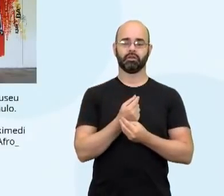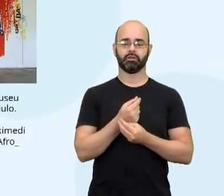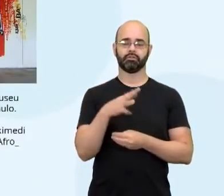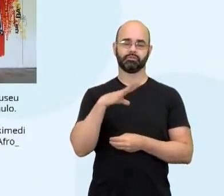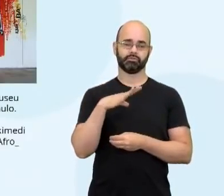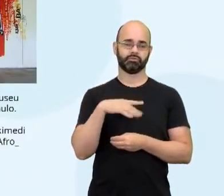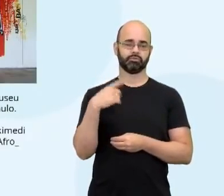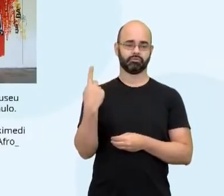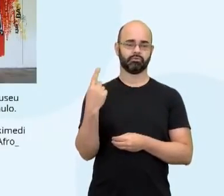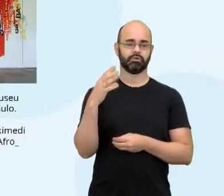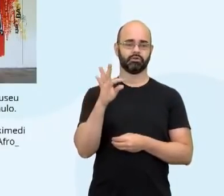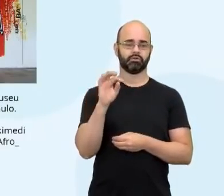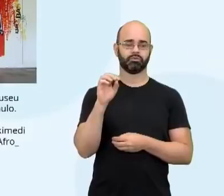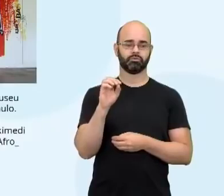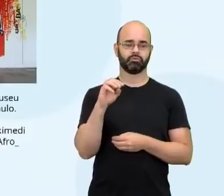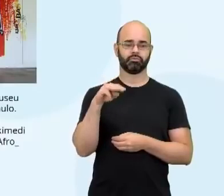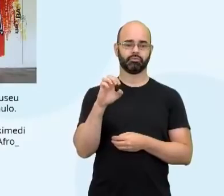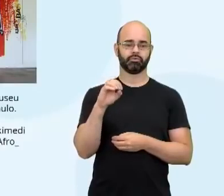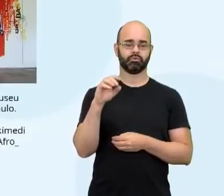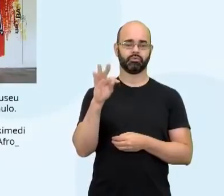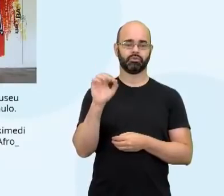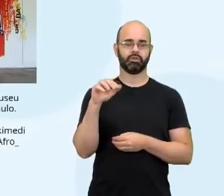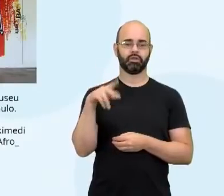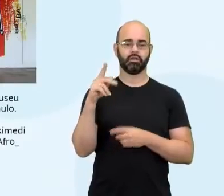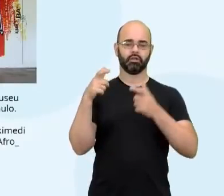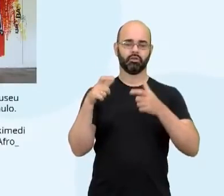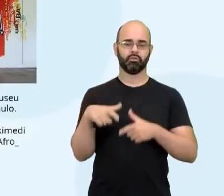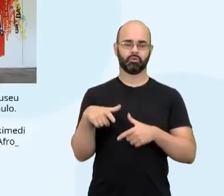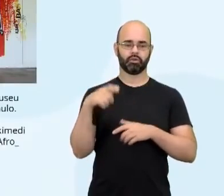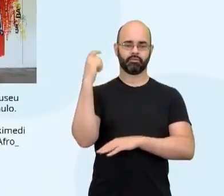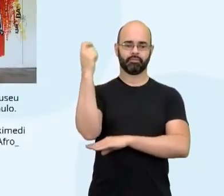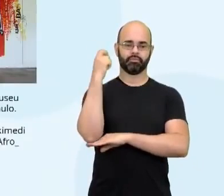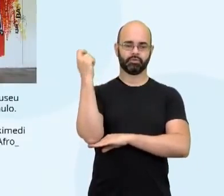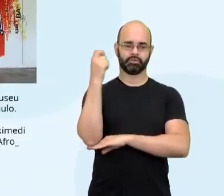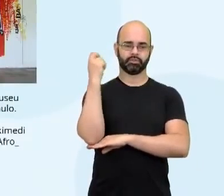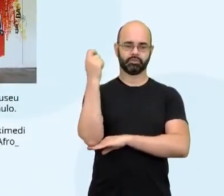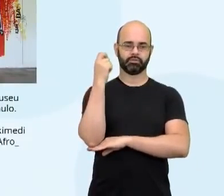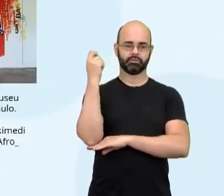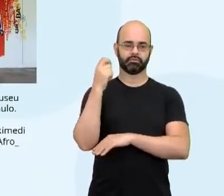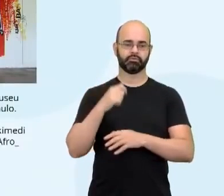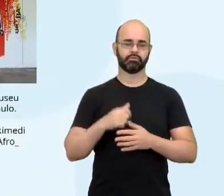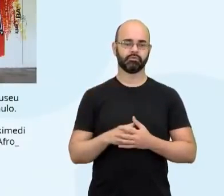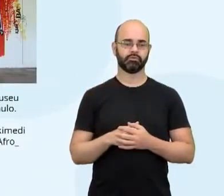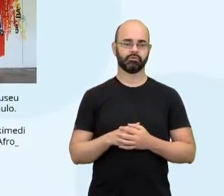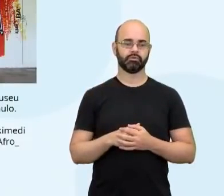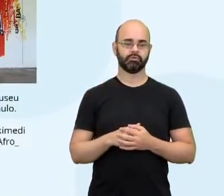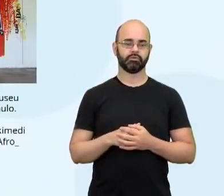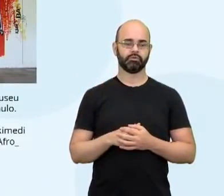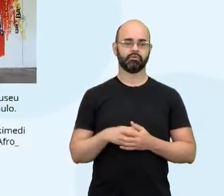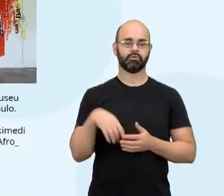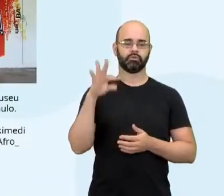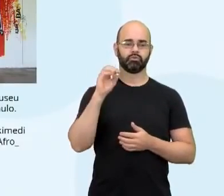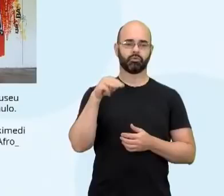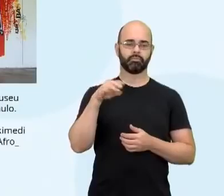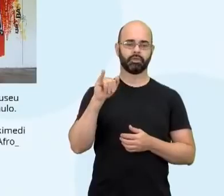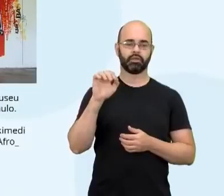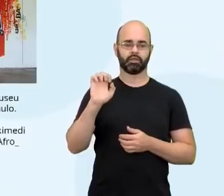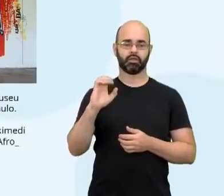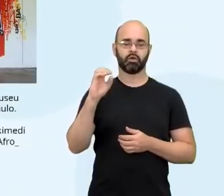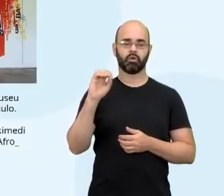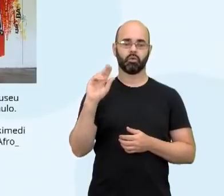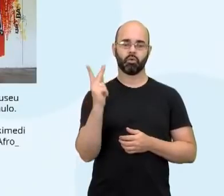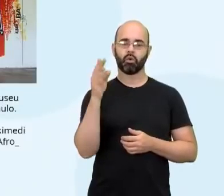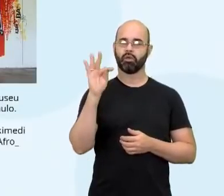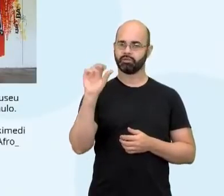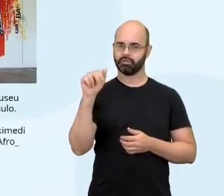Tomio Otaki, né, ali na Avenida Paulista, aqui em São Paulo. E a outra é um grafite, né, do Daniel